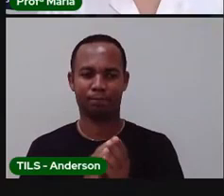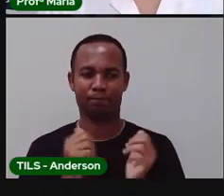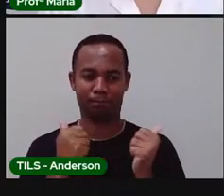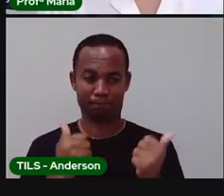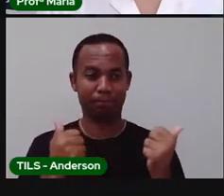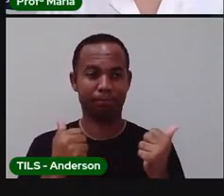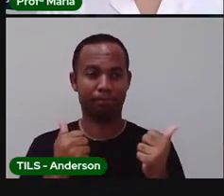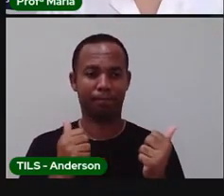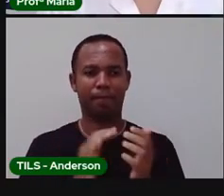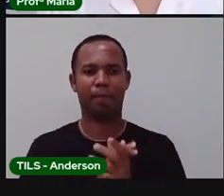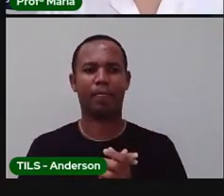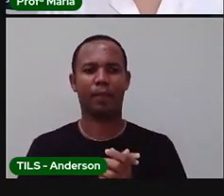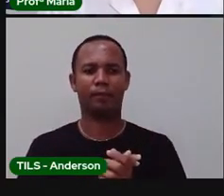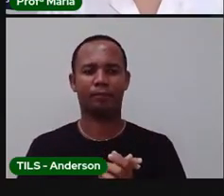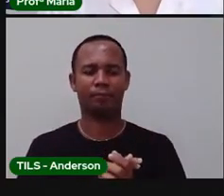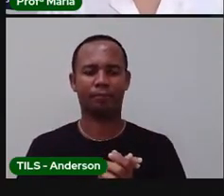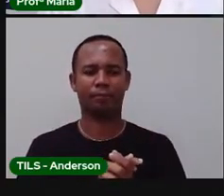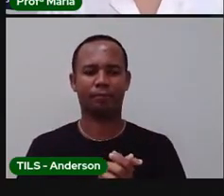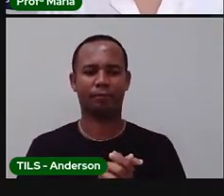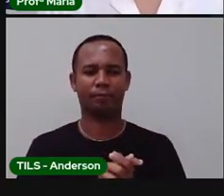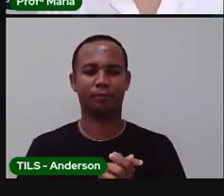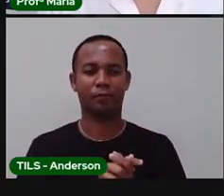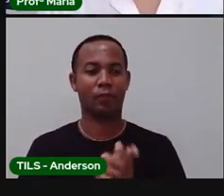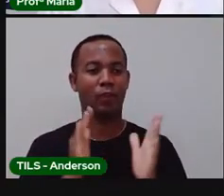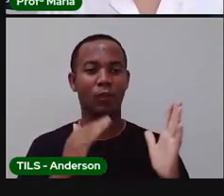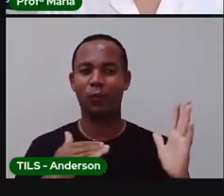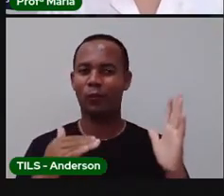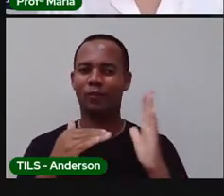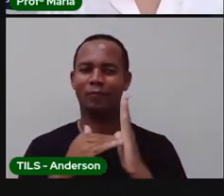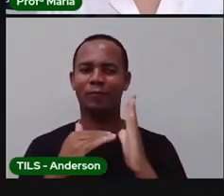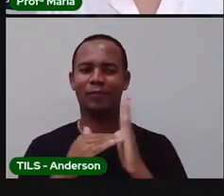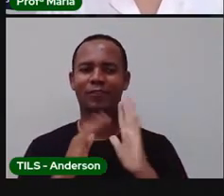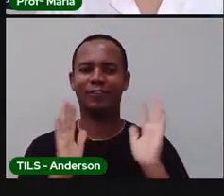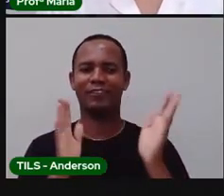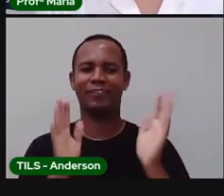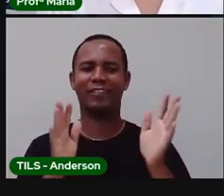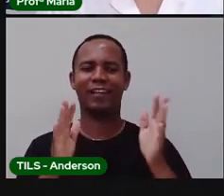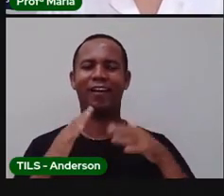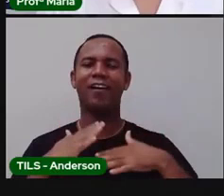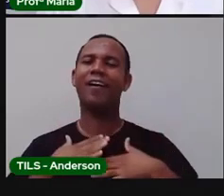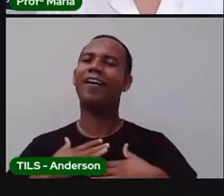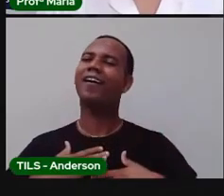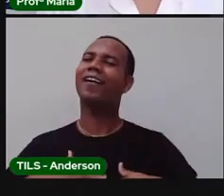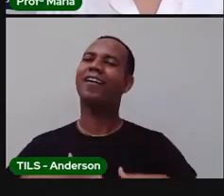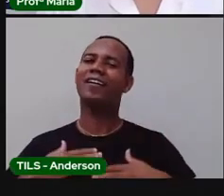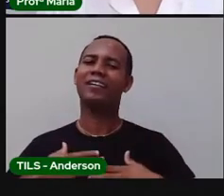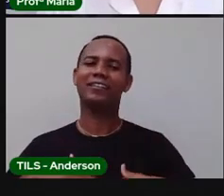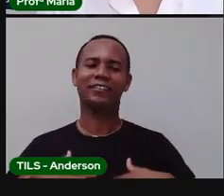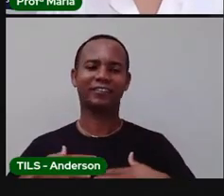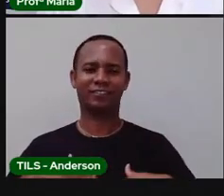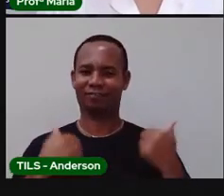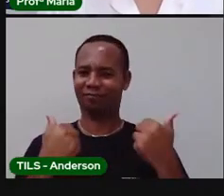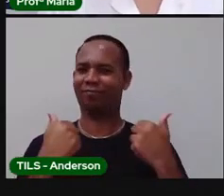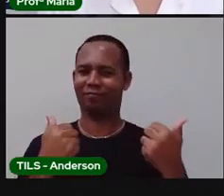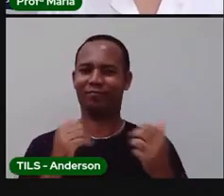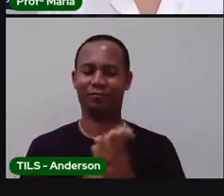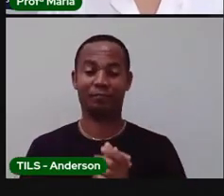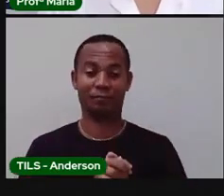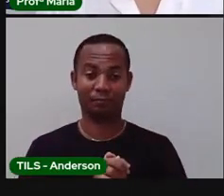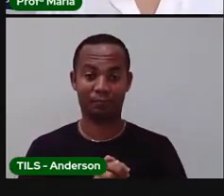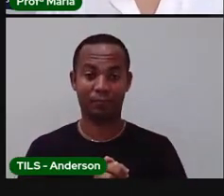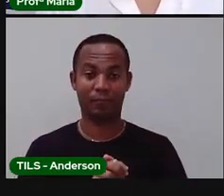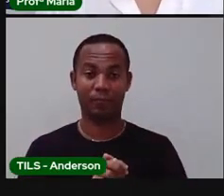amores? Então vamos que vamos, né? Quer todo mundo descansado? Feriado acabou, acabou o descanso.